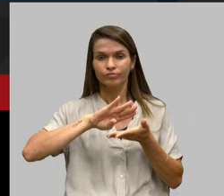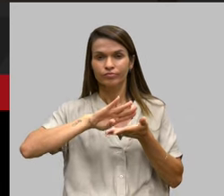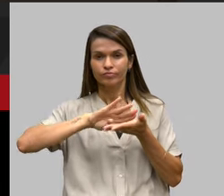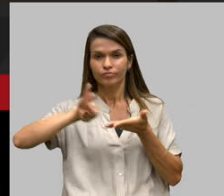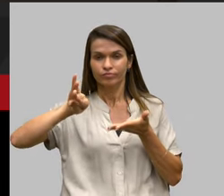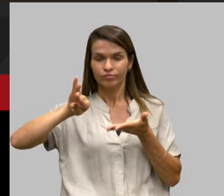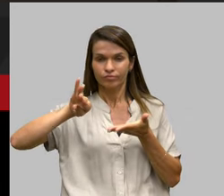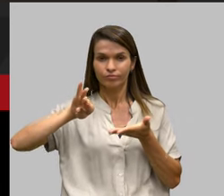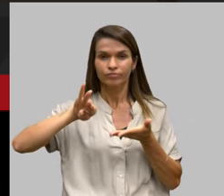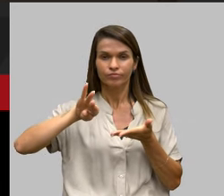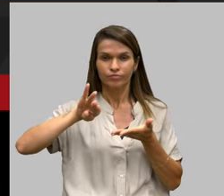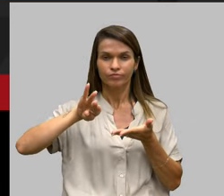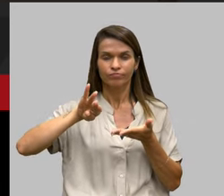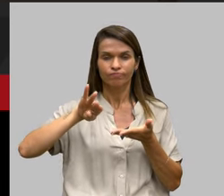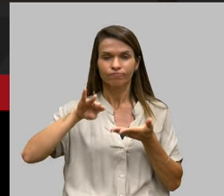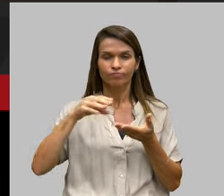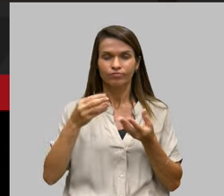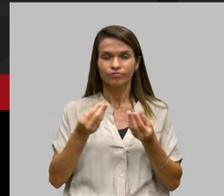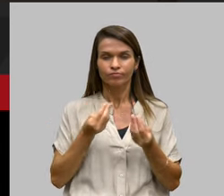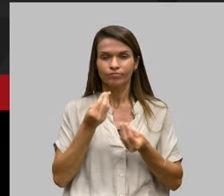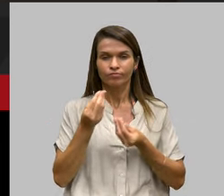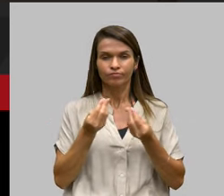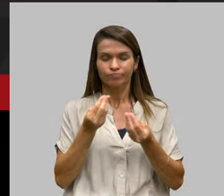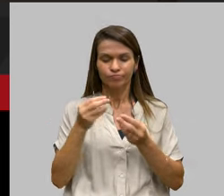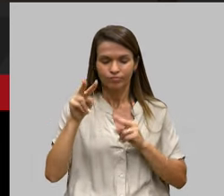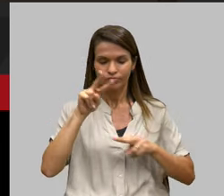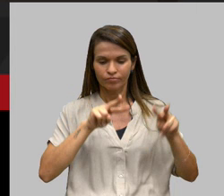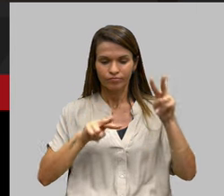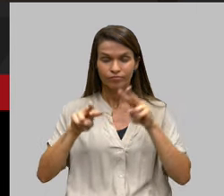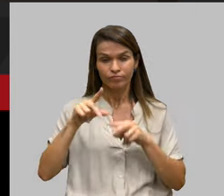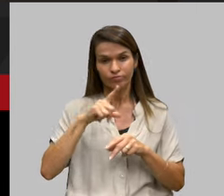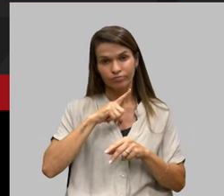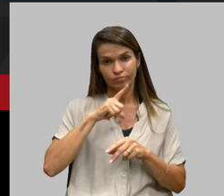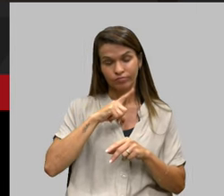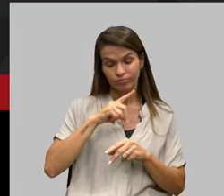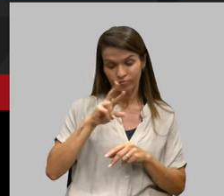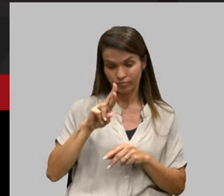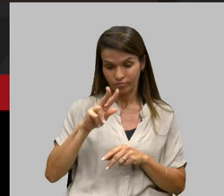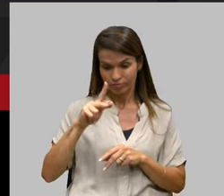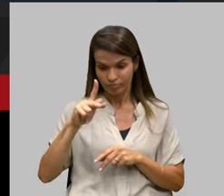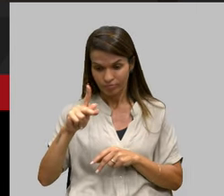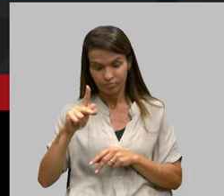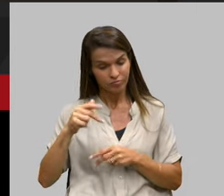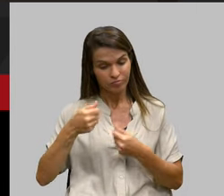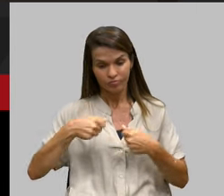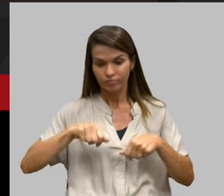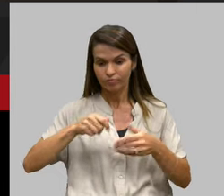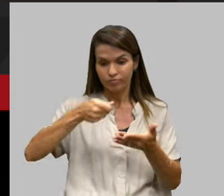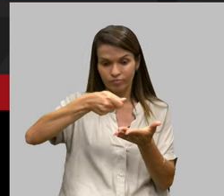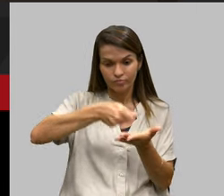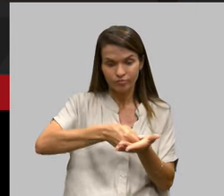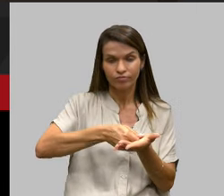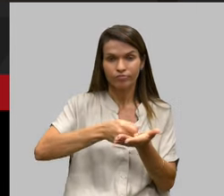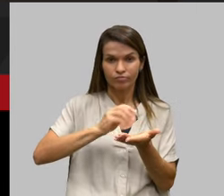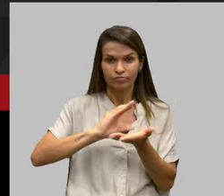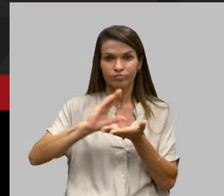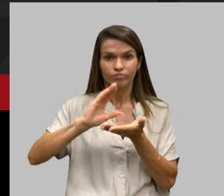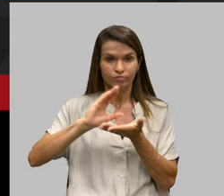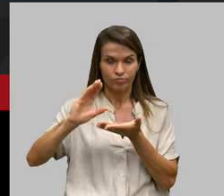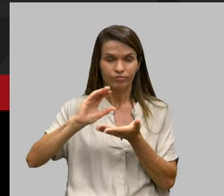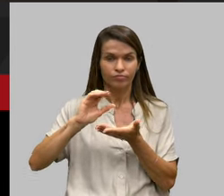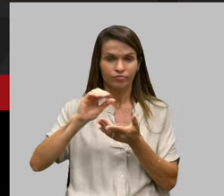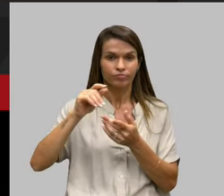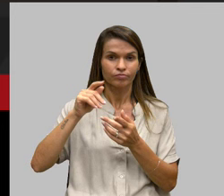constituídos como uma forma de Elisão fiscal se você tem regime próprio você não precisa pagar as contribuições previdenciárias de